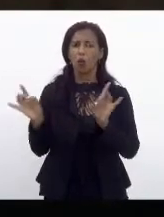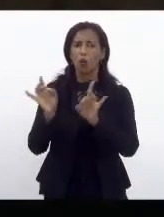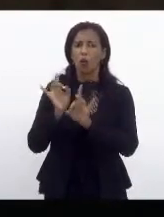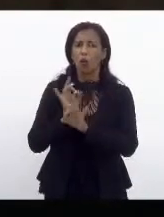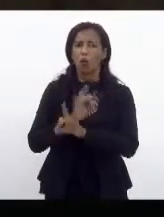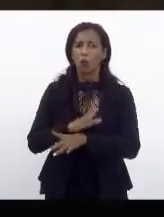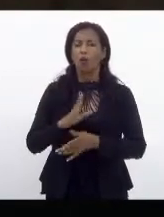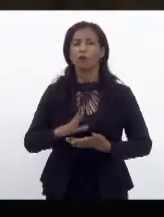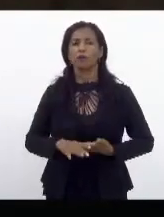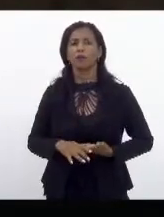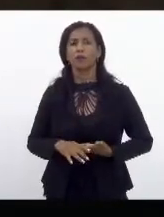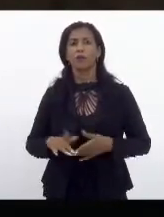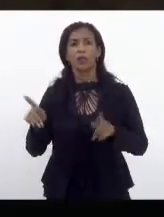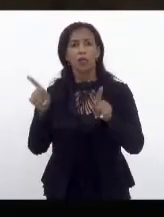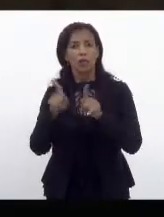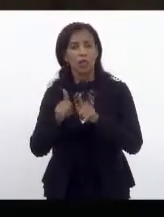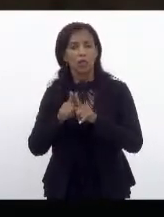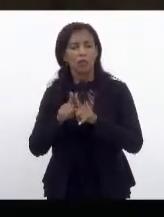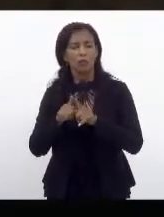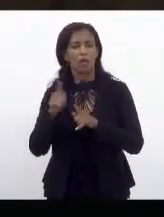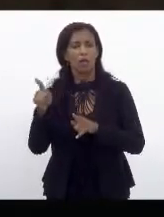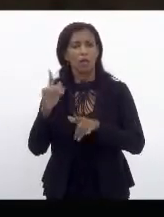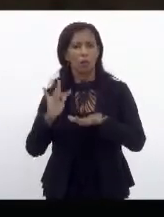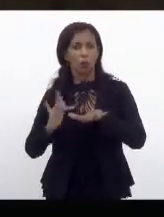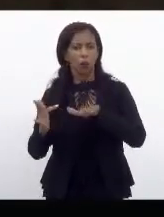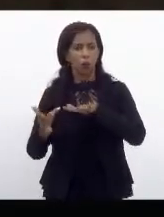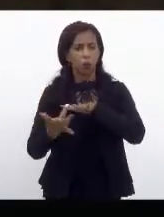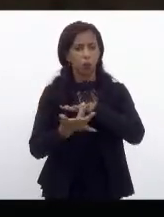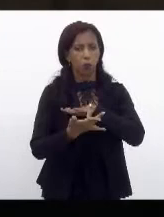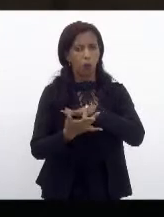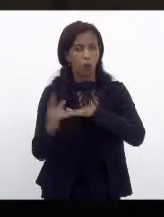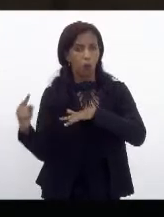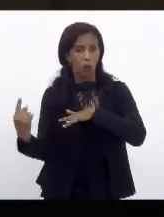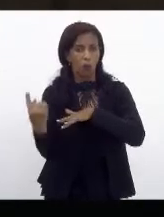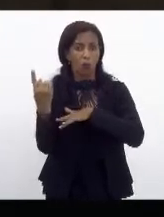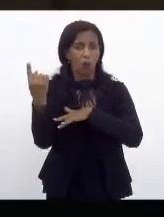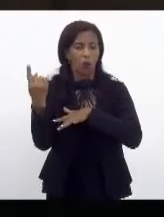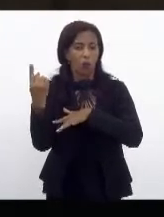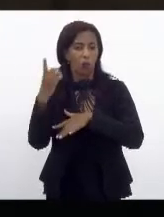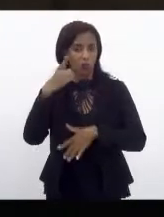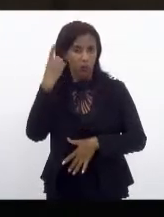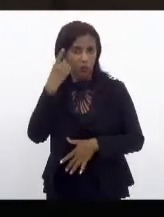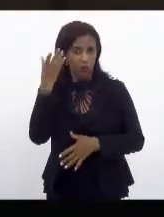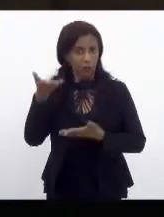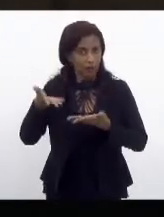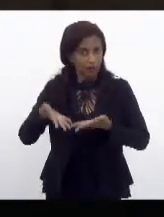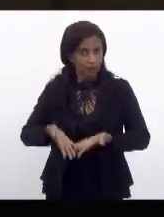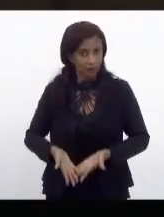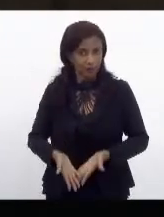completamente vilipendiada nas minhas redes sociais por um deputado que aqui está,